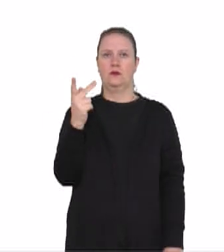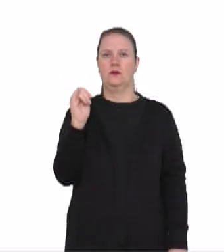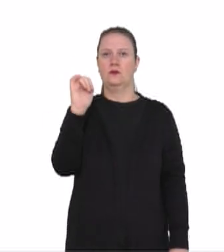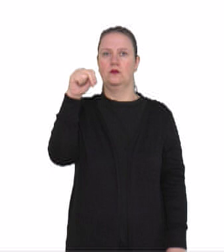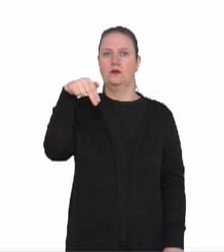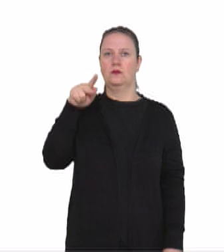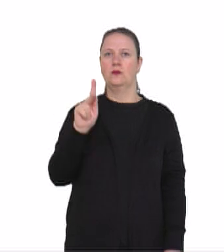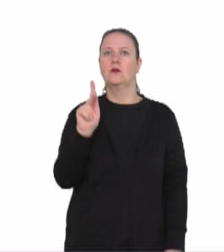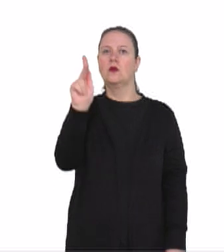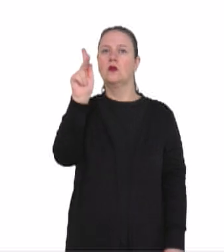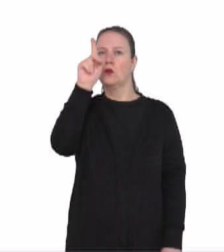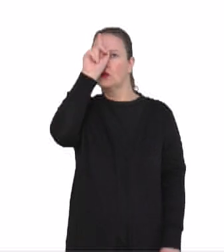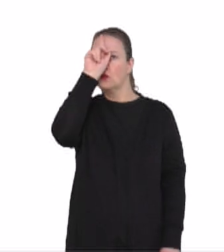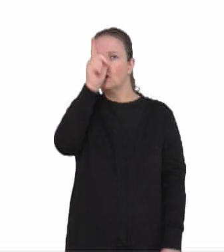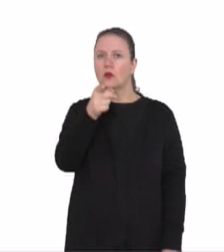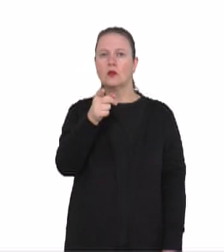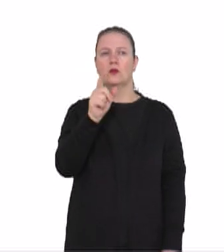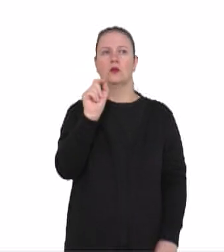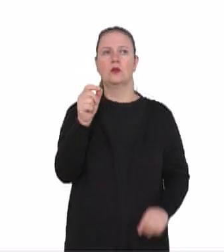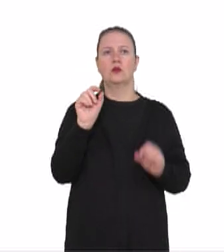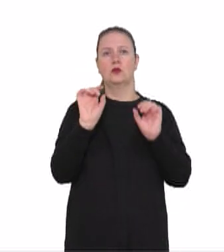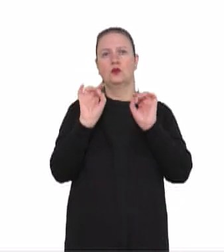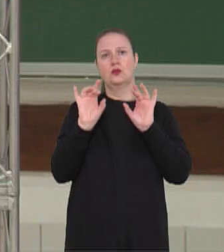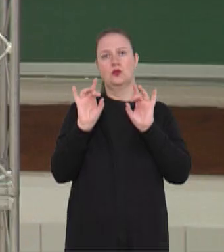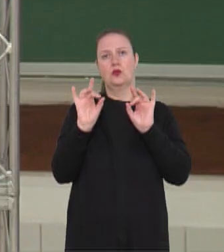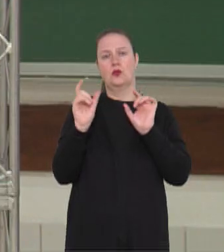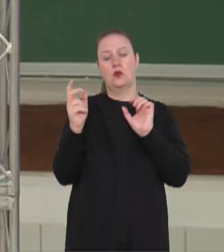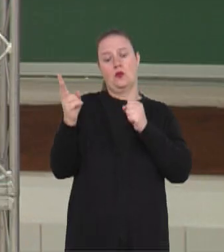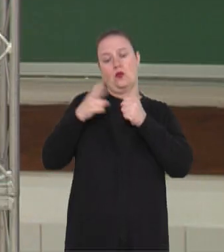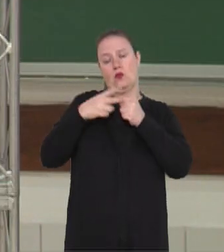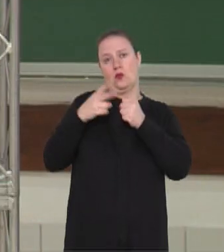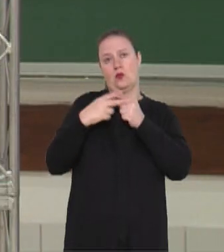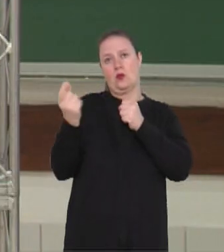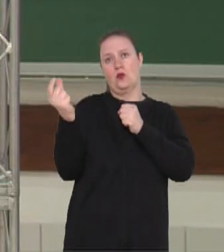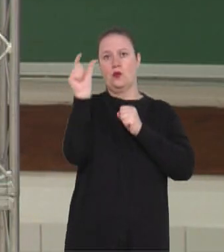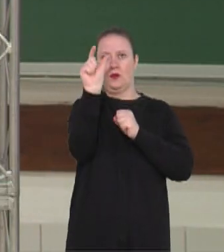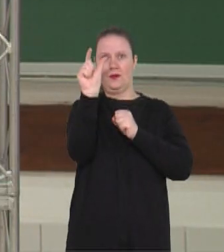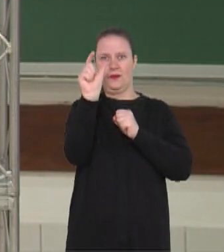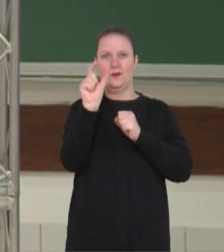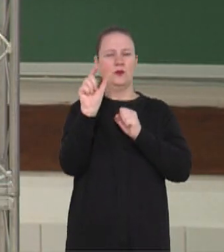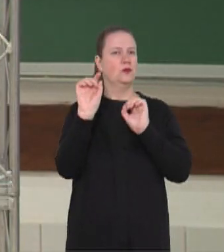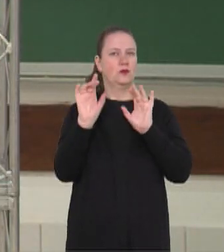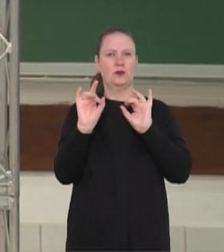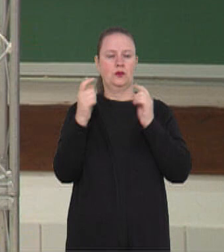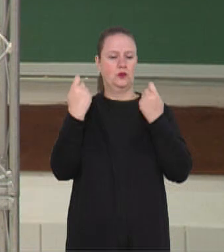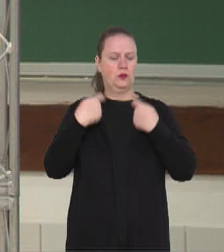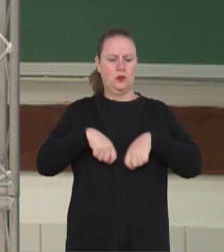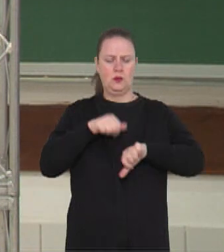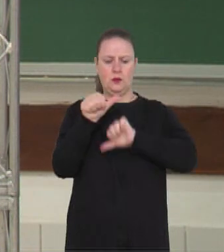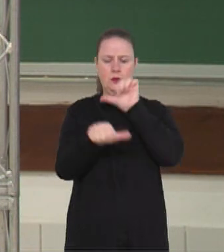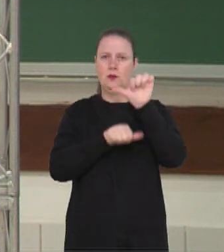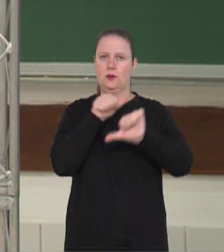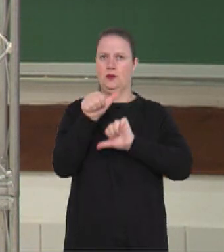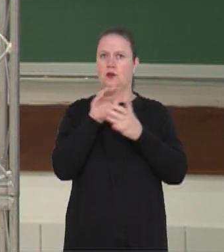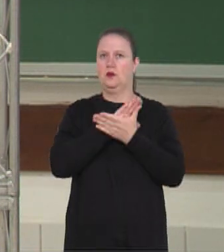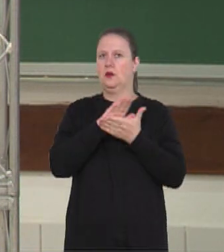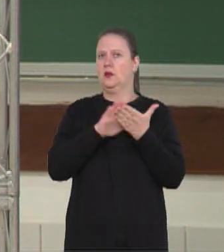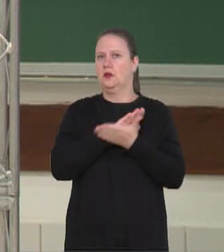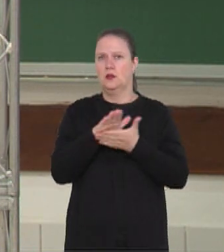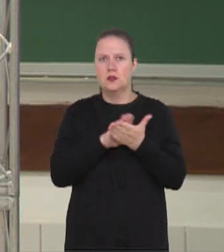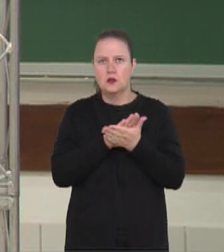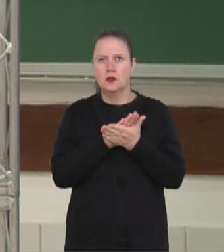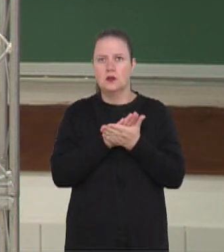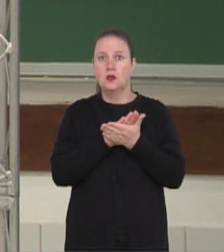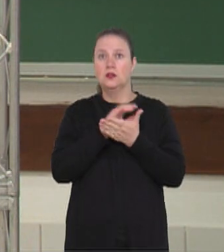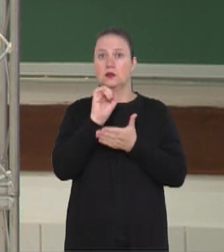eu usei o imperativo. O que eu fiz? Eu simplesmente coloquei o verbo ali, think about portion sizes. Não preciso modificar nada do verbo quando está